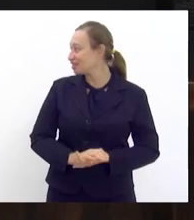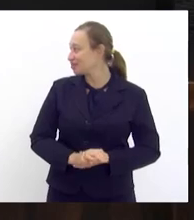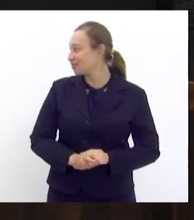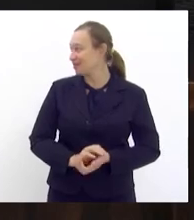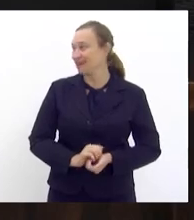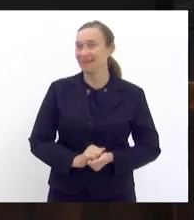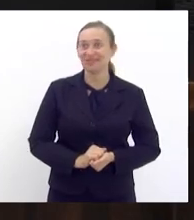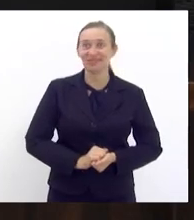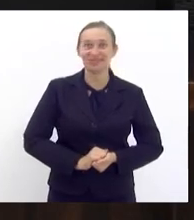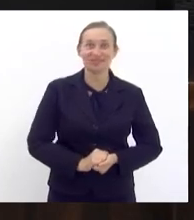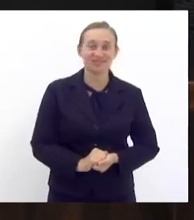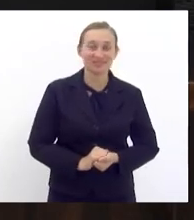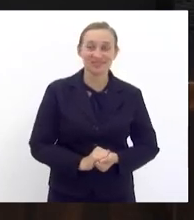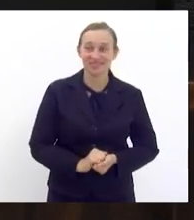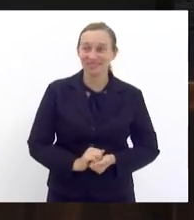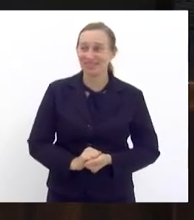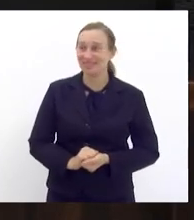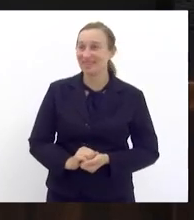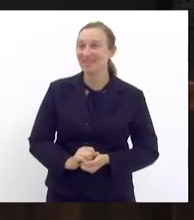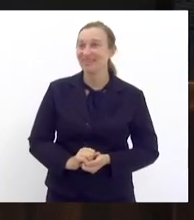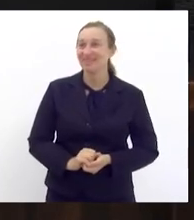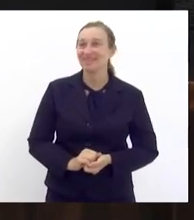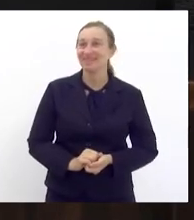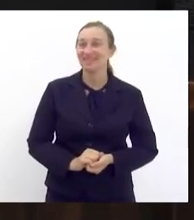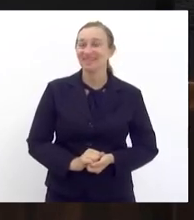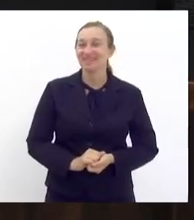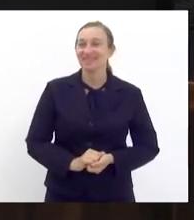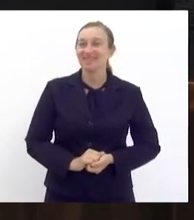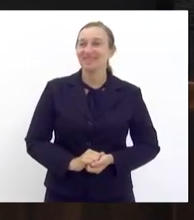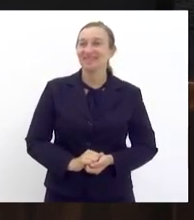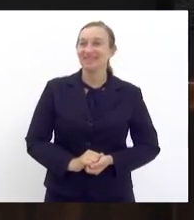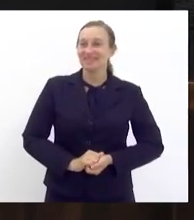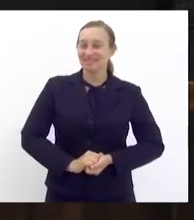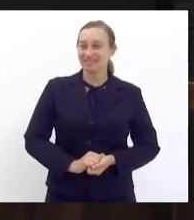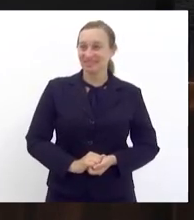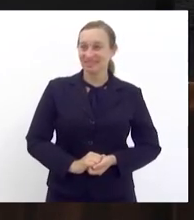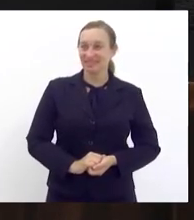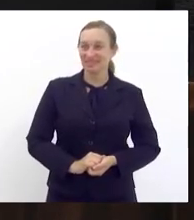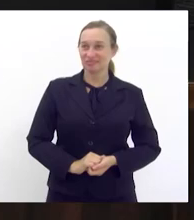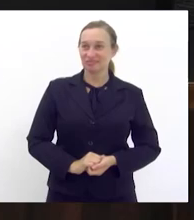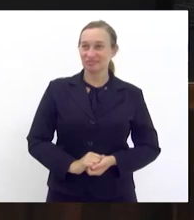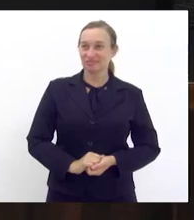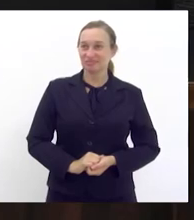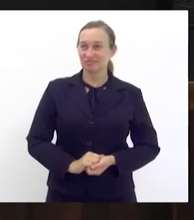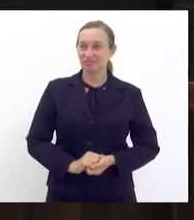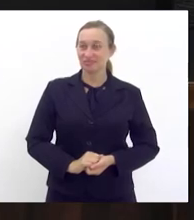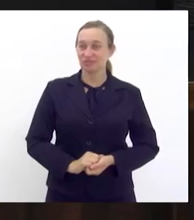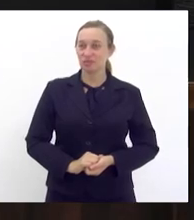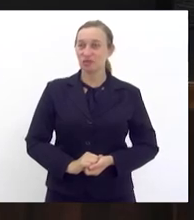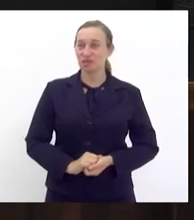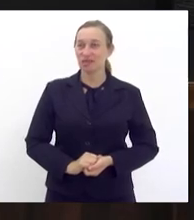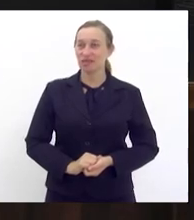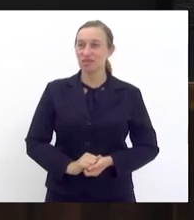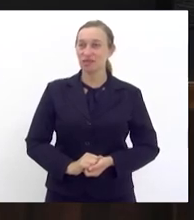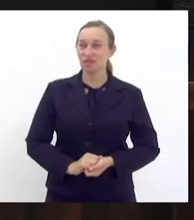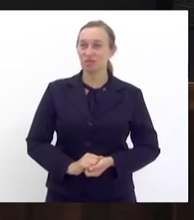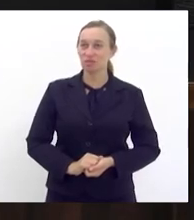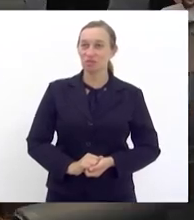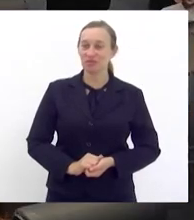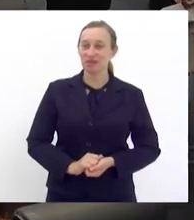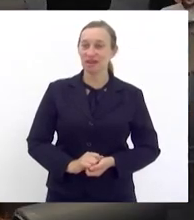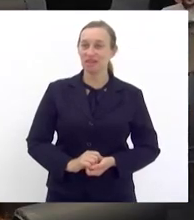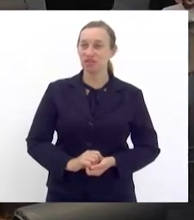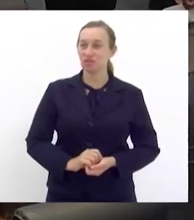sei. Essa voz aqui vai para o Diva, vou voltar.